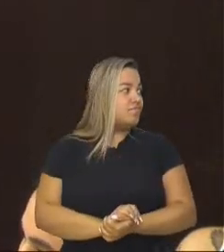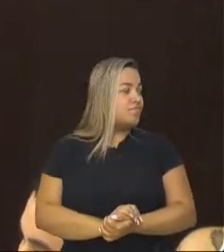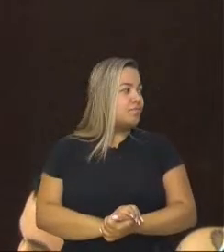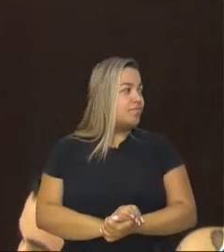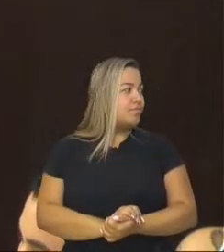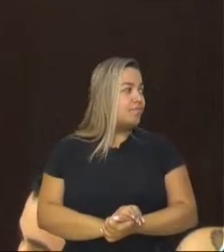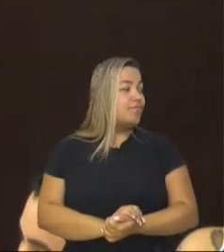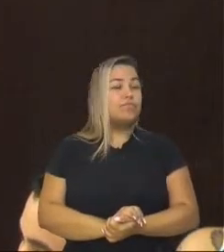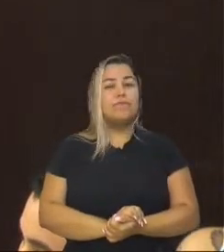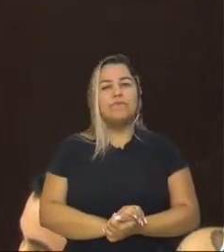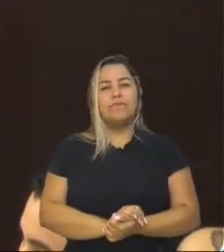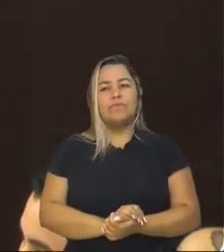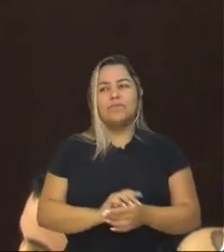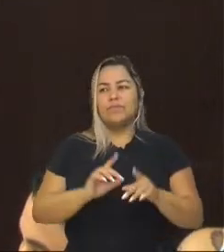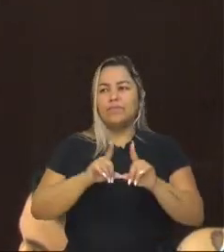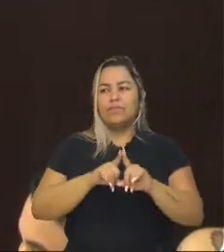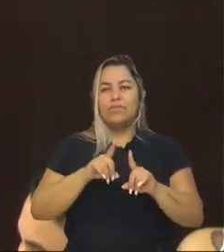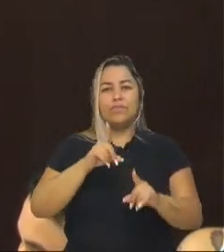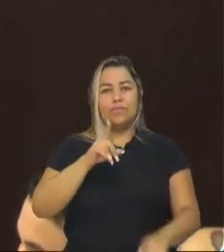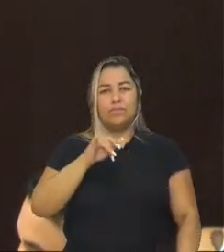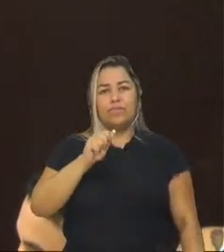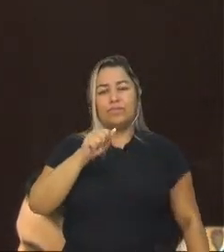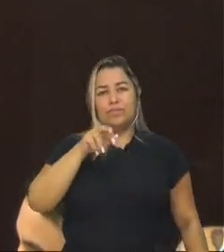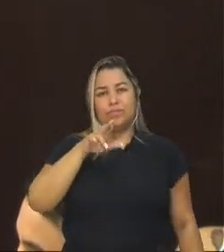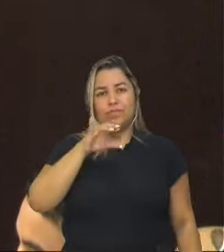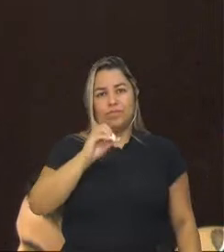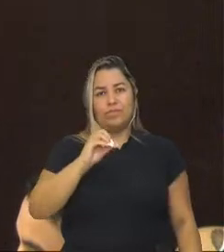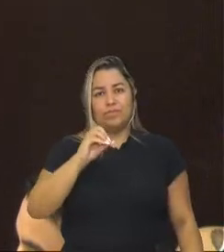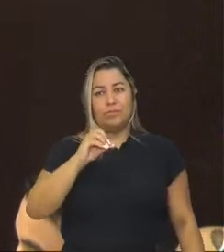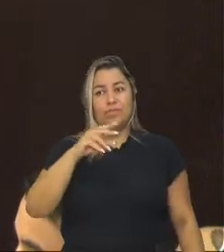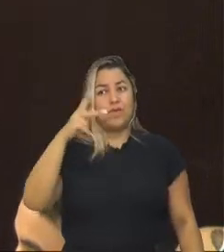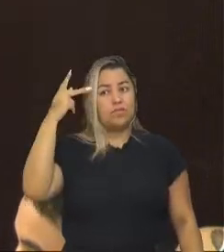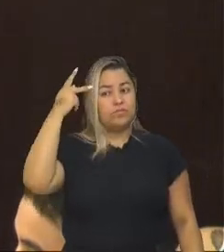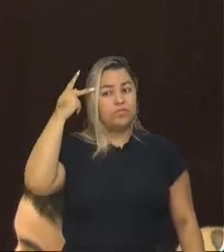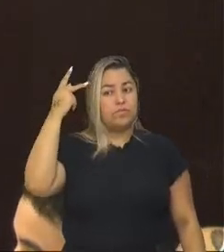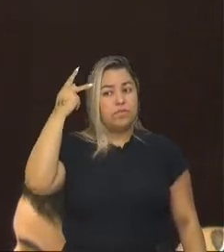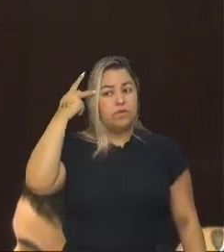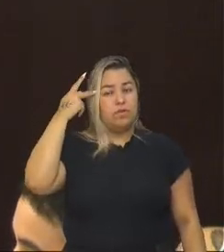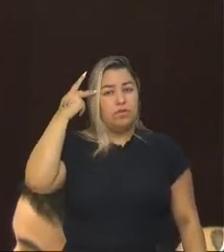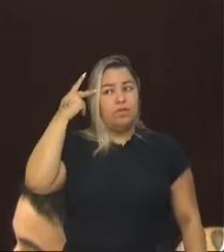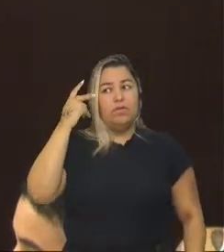E me tornei estagiária do CREPOP, do CRP de São Paulo. E